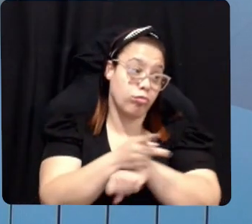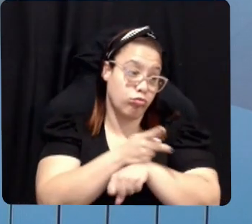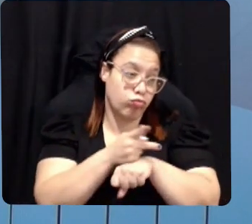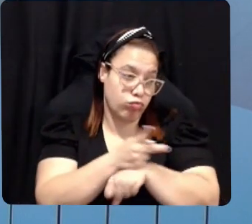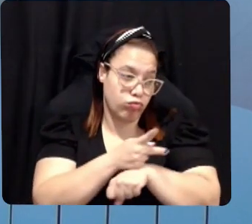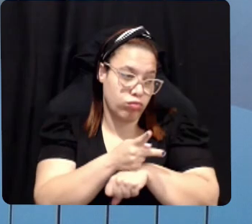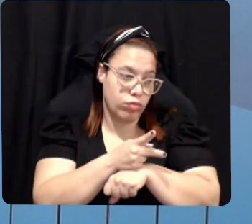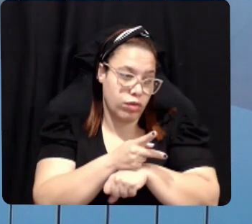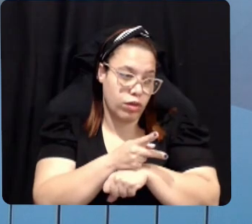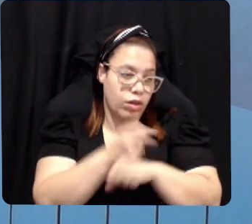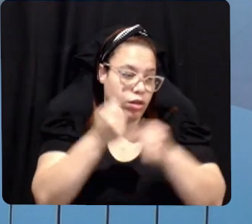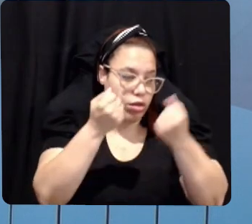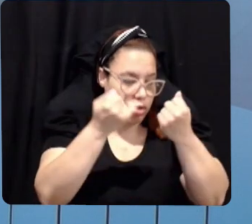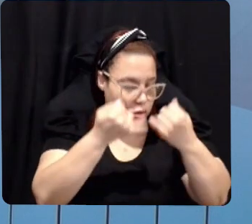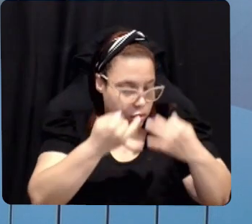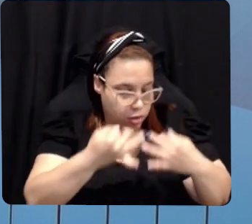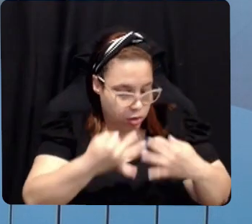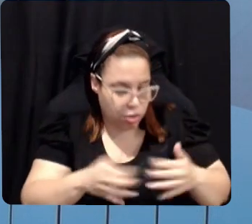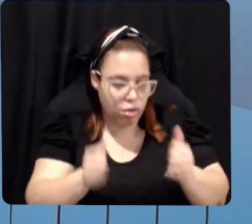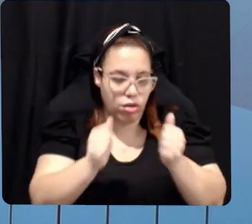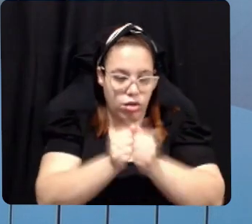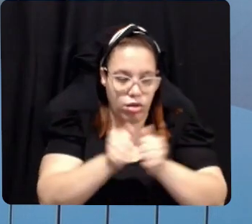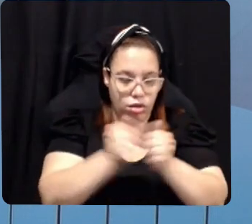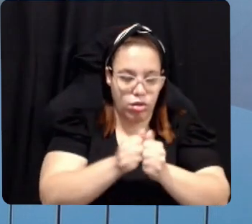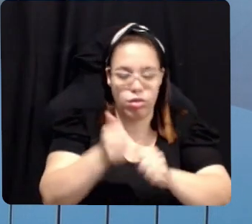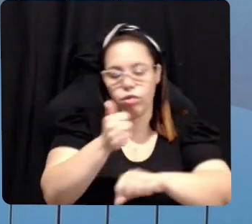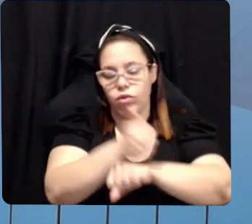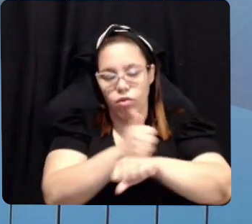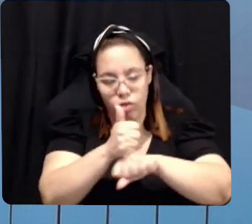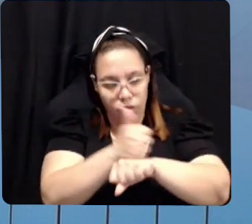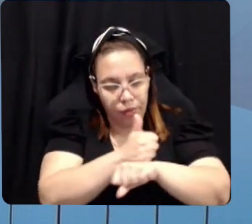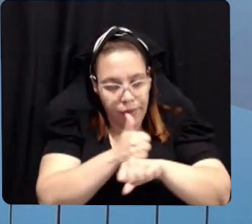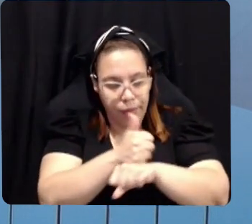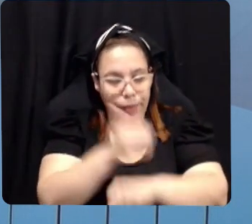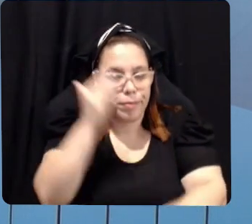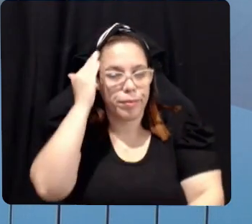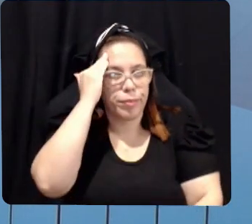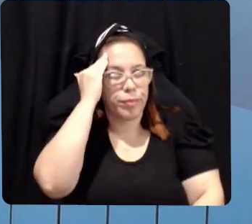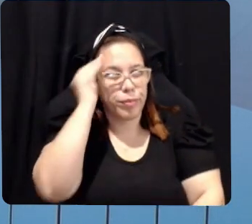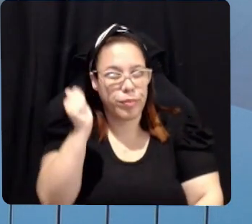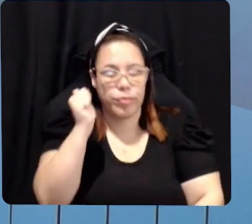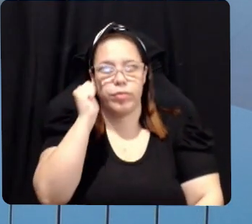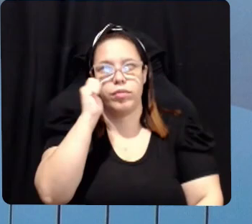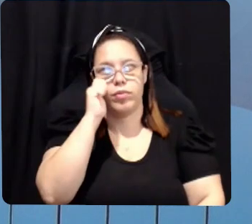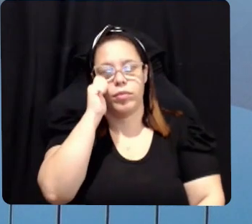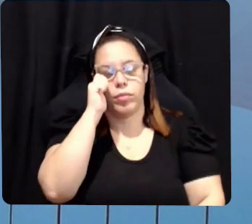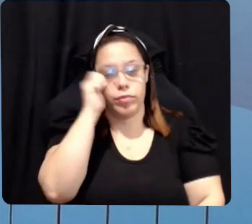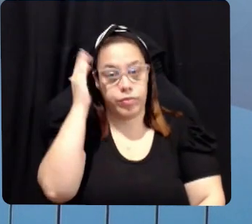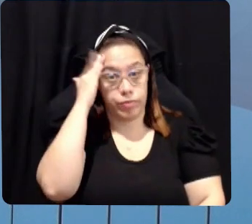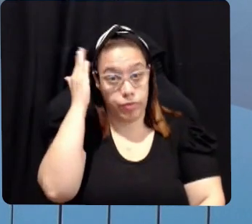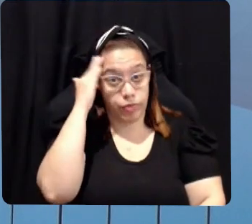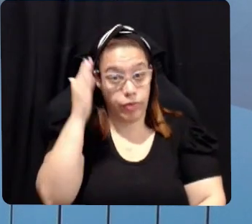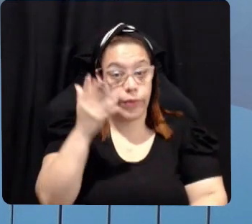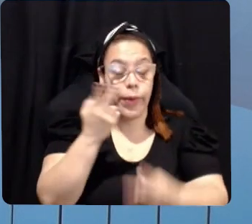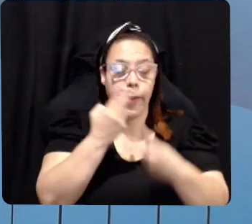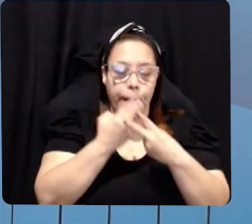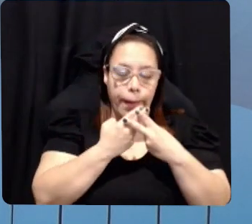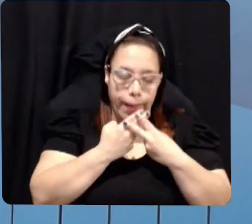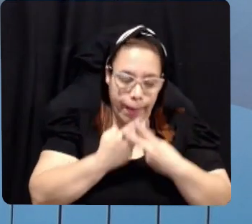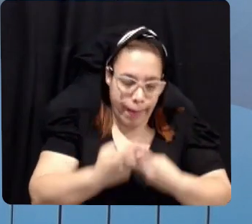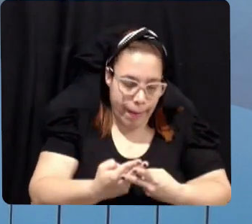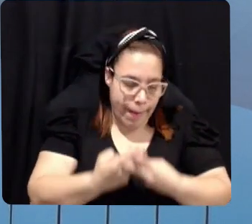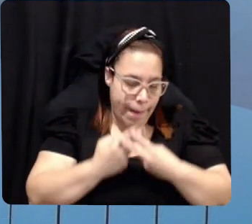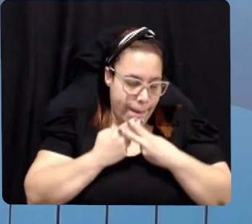Primeiro é procurar o máximo de esclarecimento junto aos profissionais para entender,